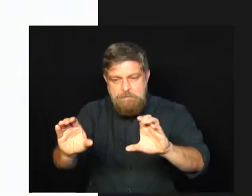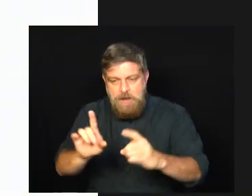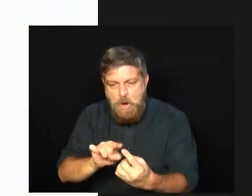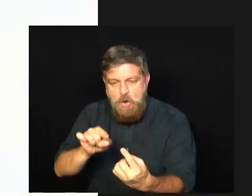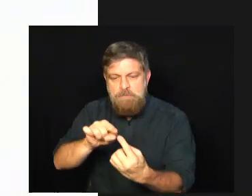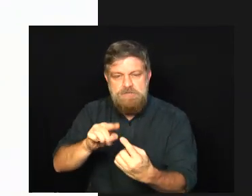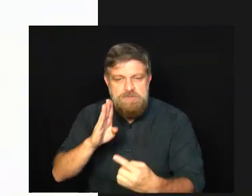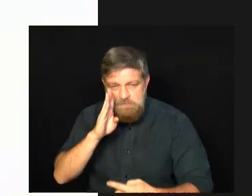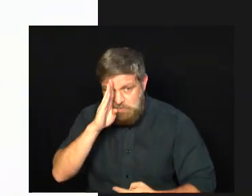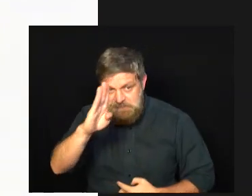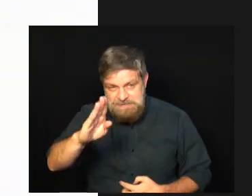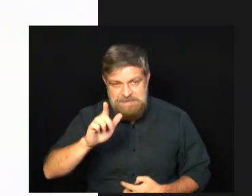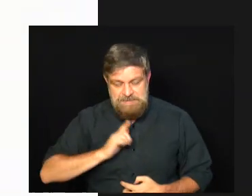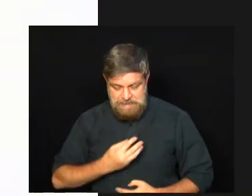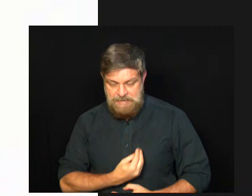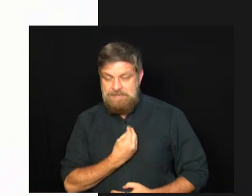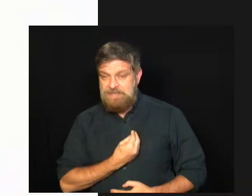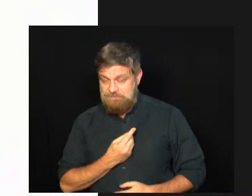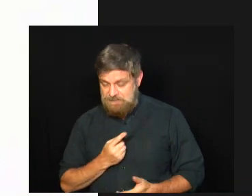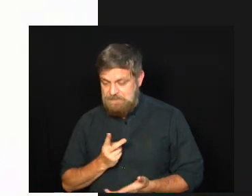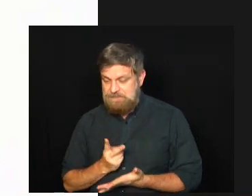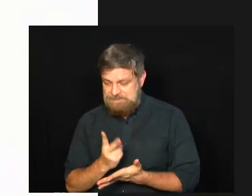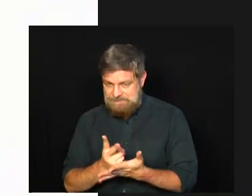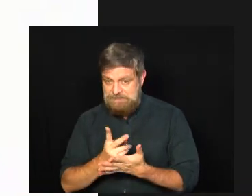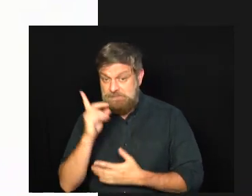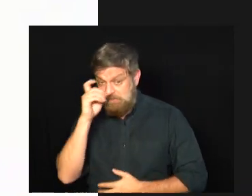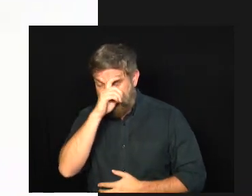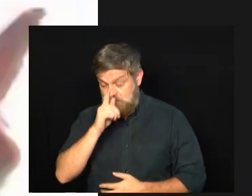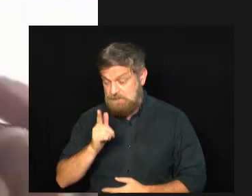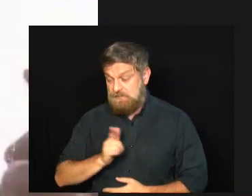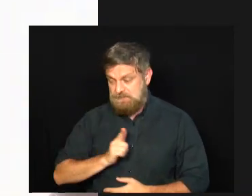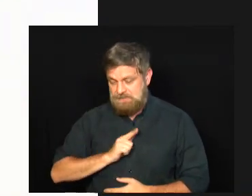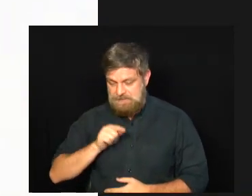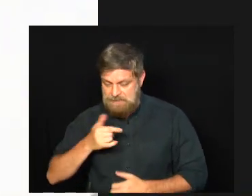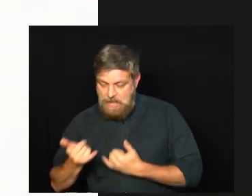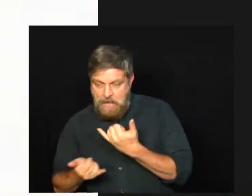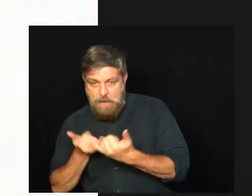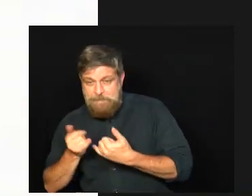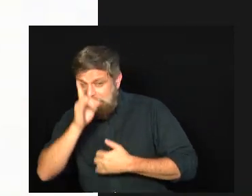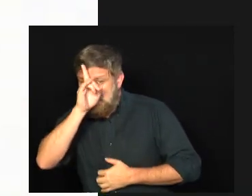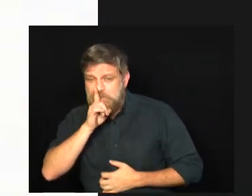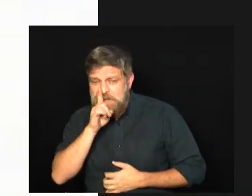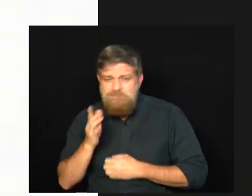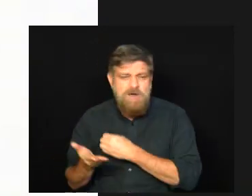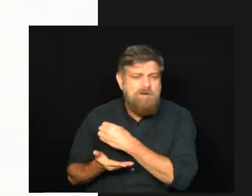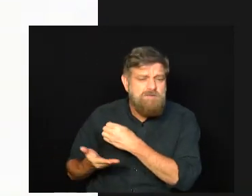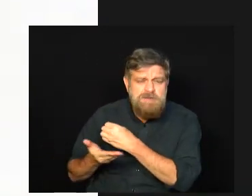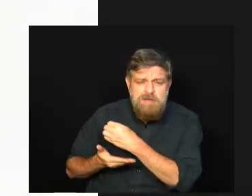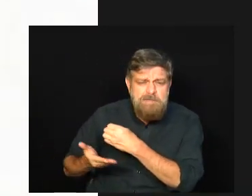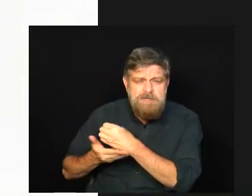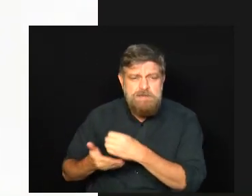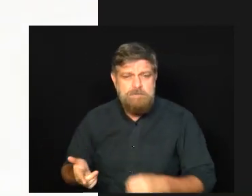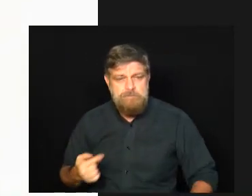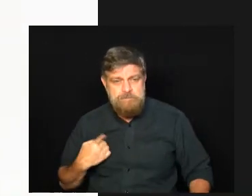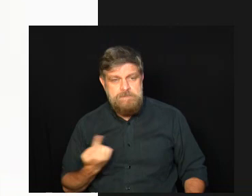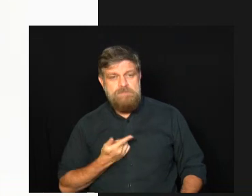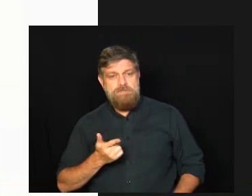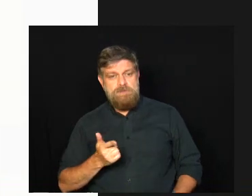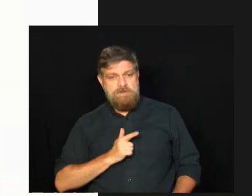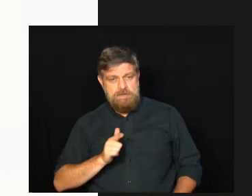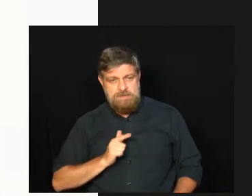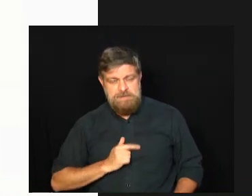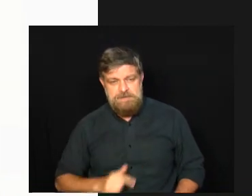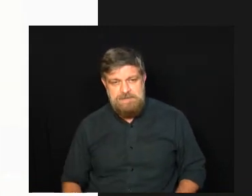do caminho de uma vida, né? Então, a amarelinha é fundamental. Nós temos